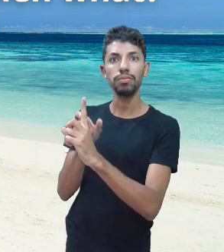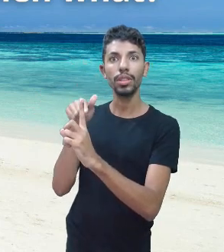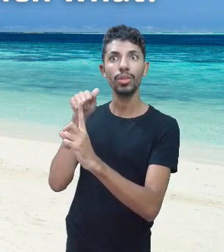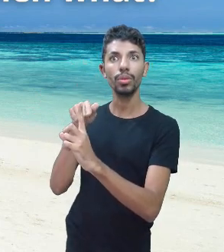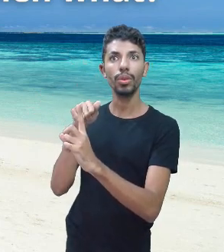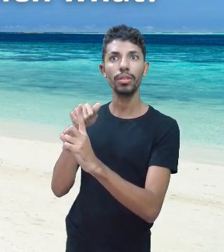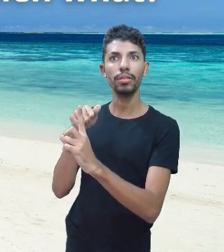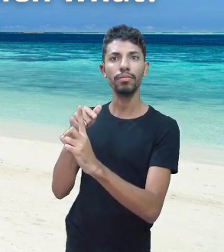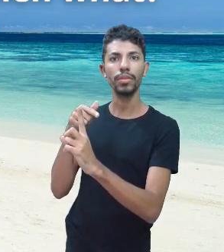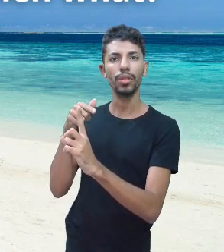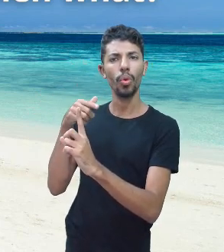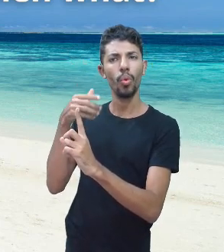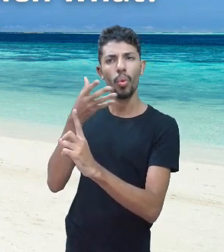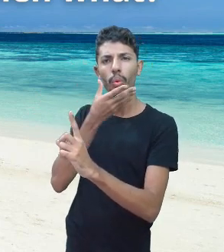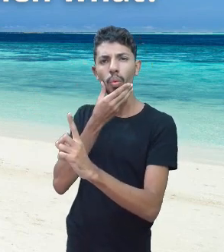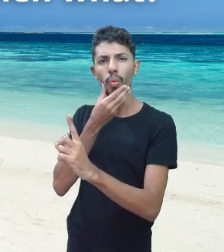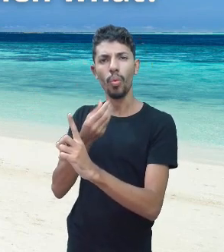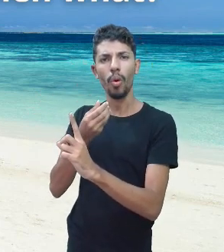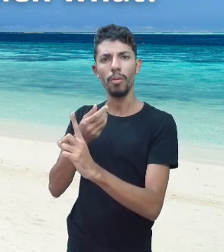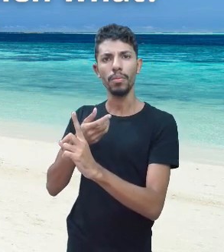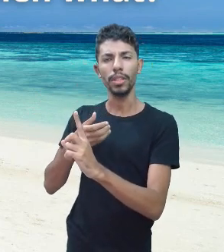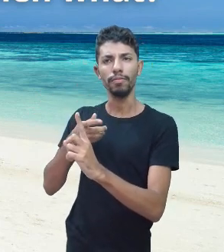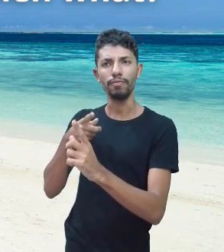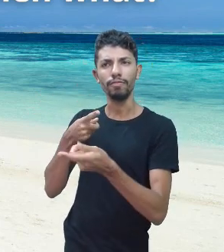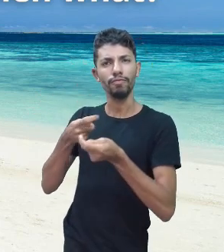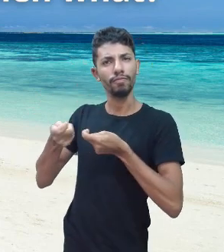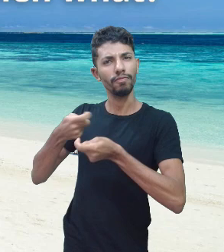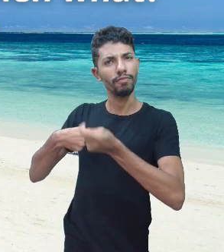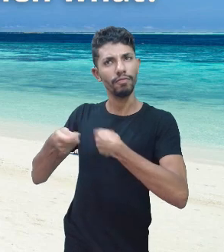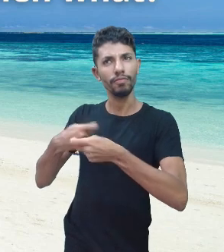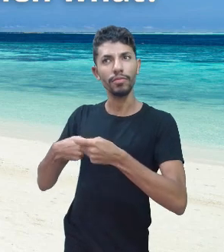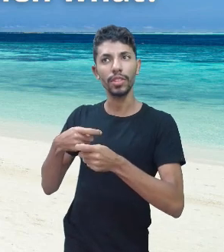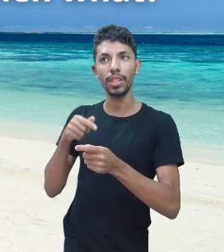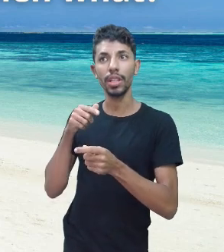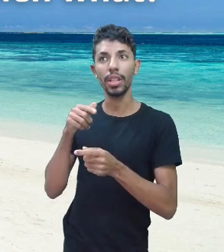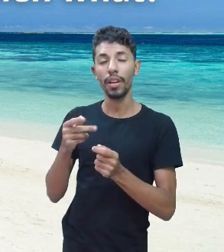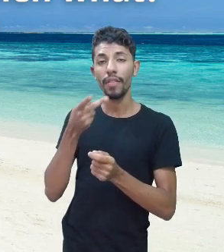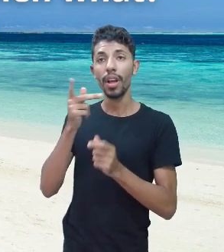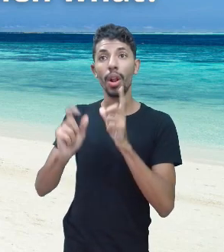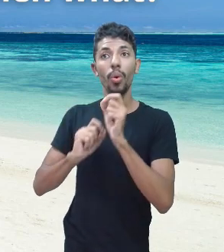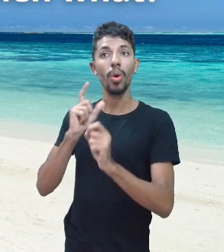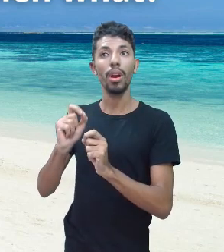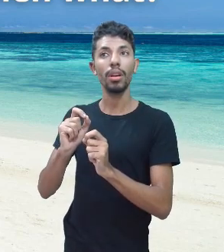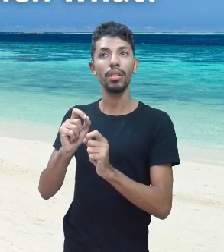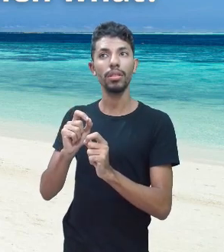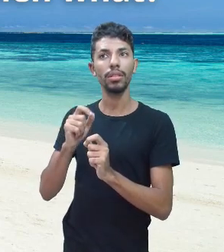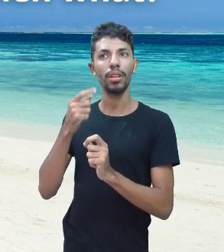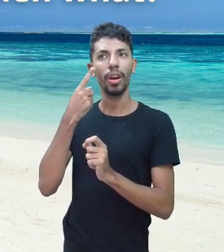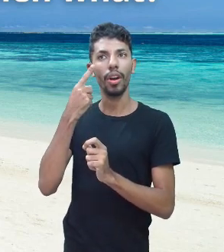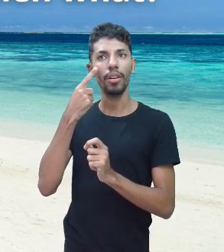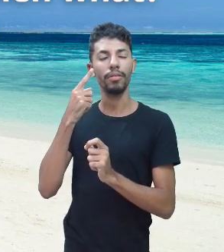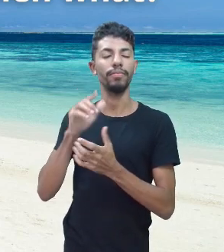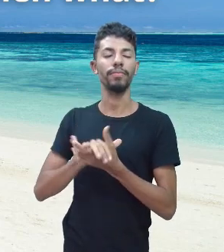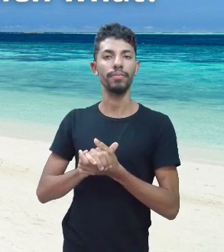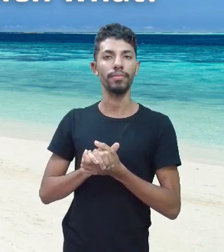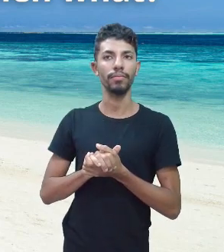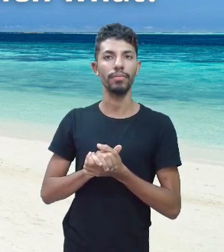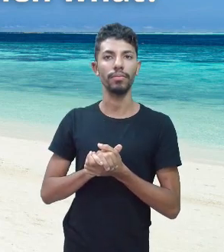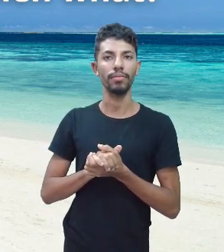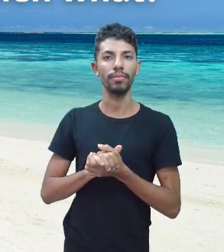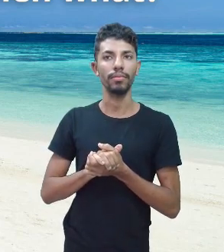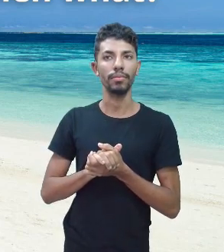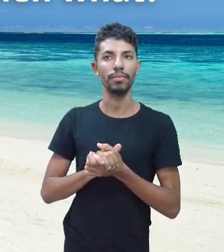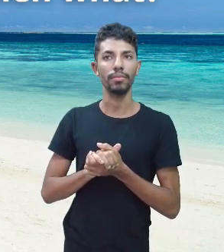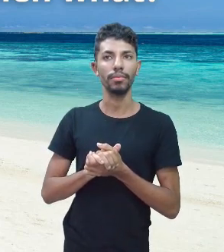a ele assim, catch more fish, pegue mais peixes, tá? Buy more